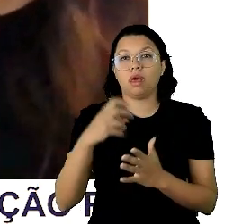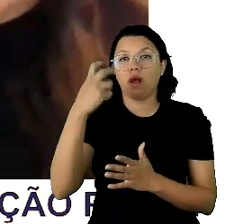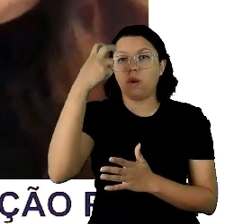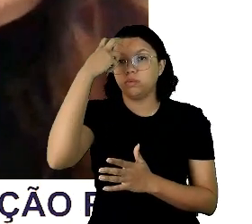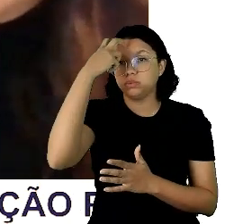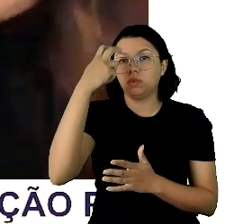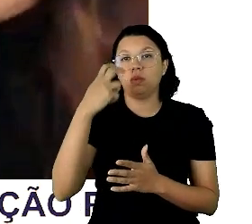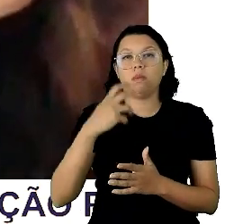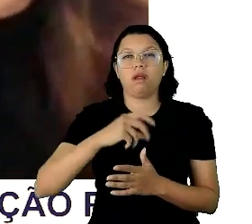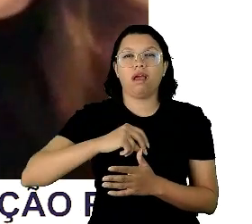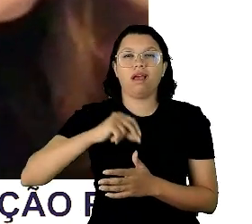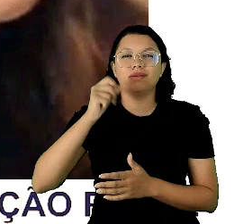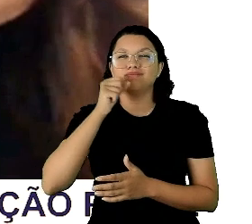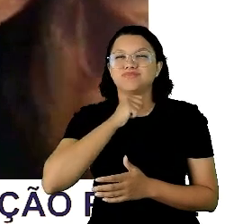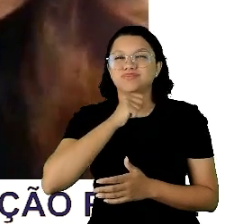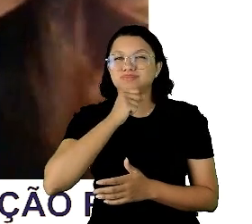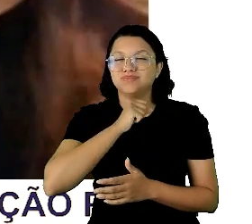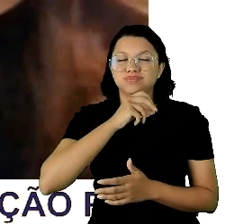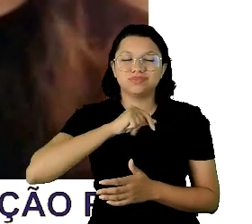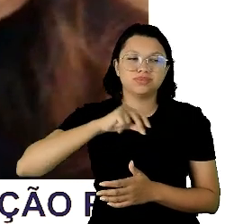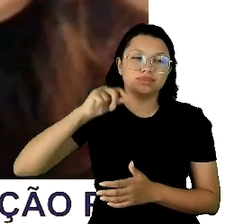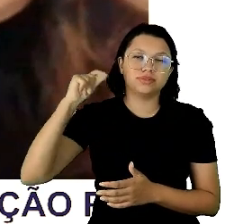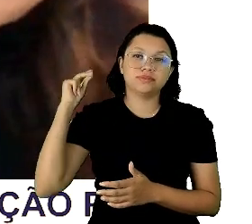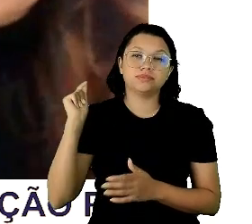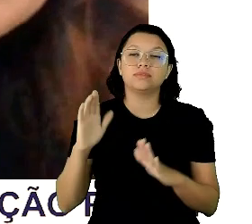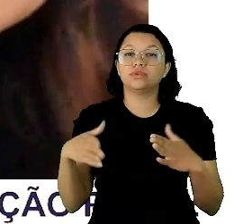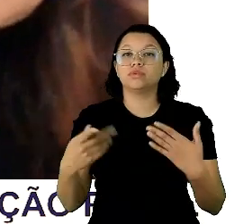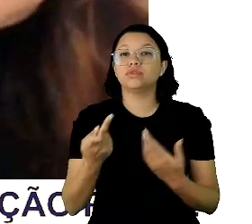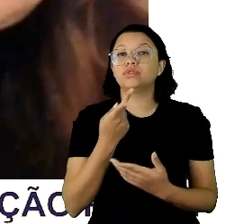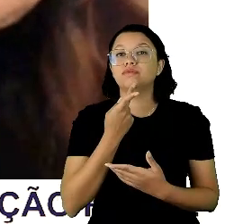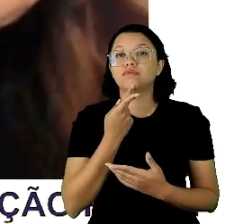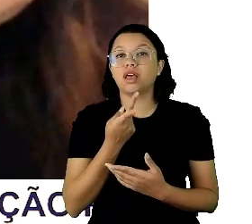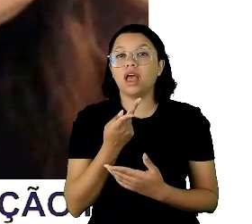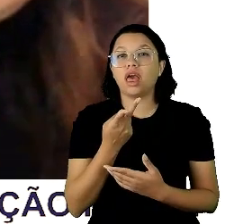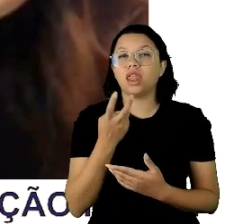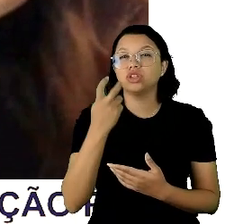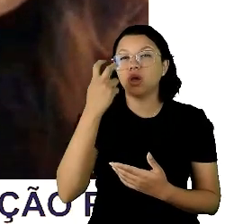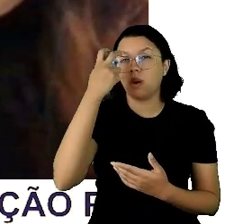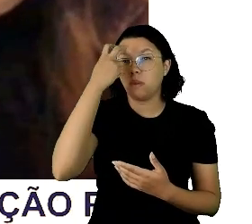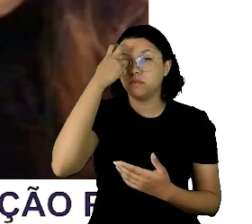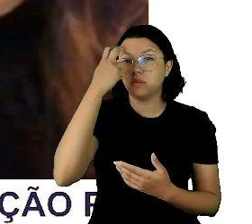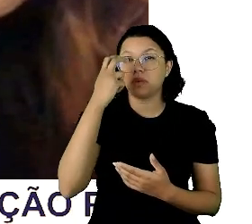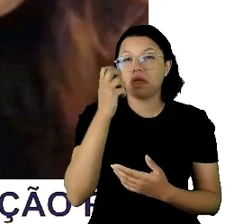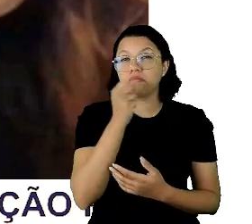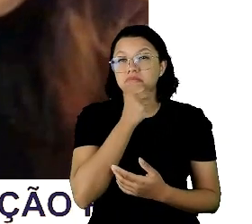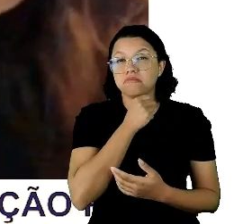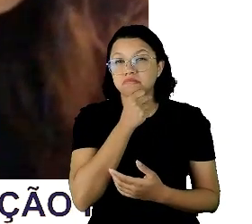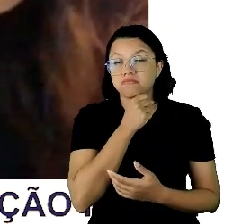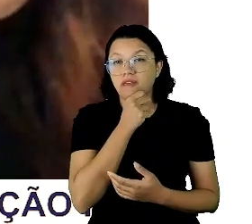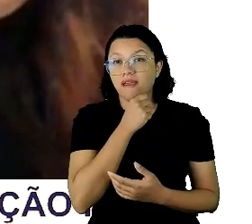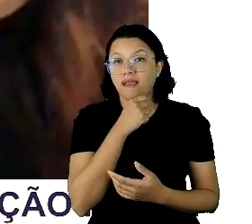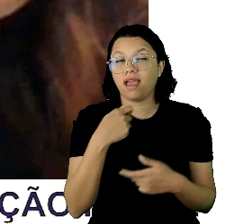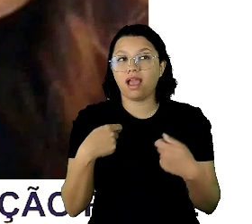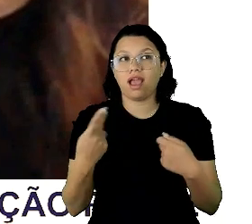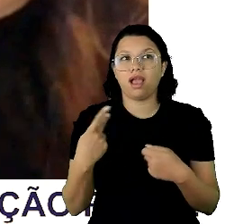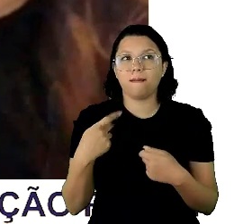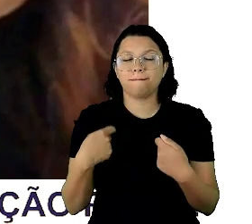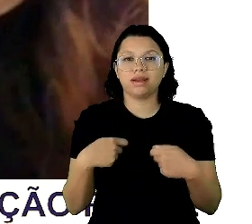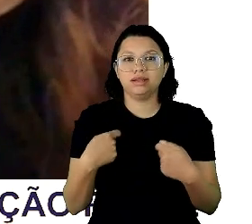tão antiga e tão arcaica. E quando a gente fala de cultura arcaica, a gente tem que parar para